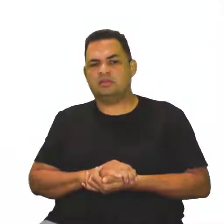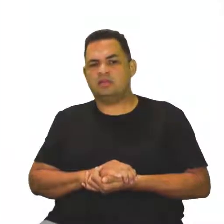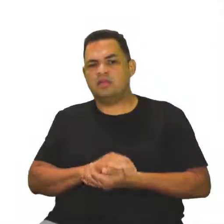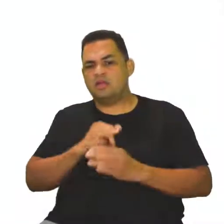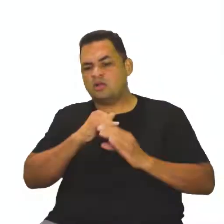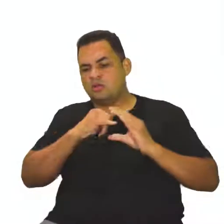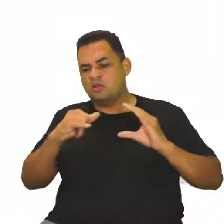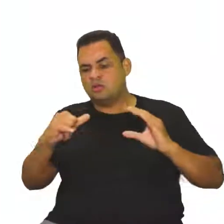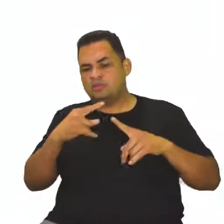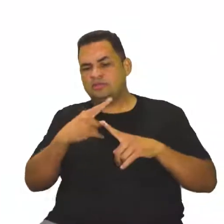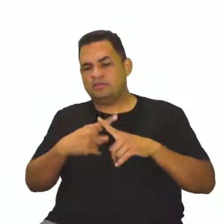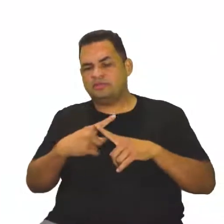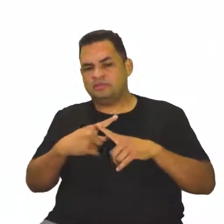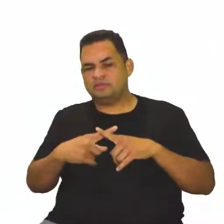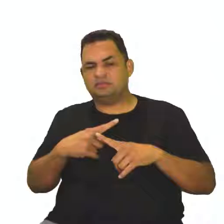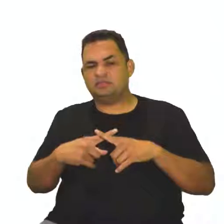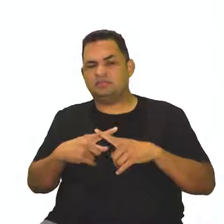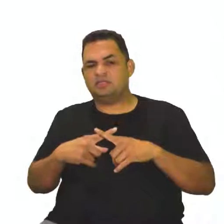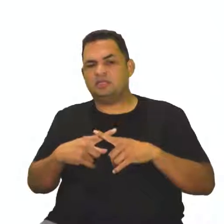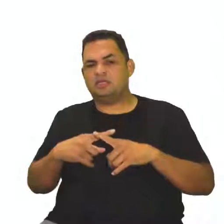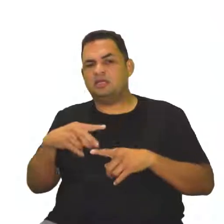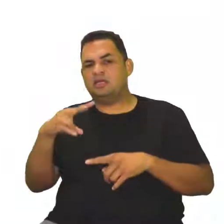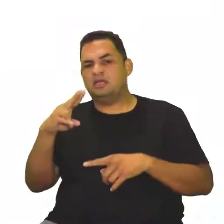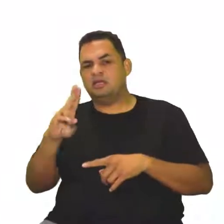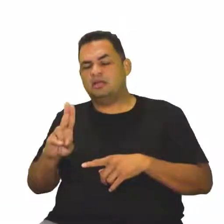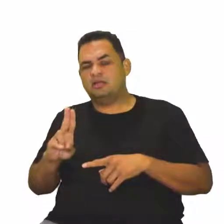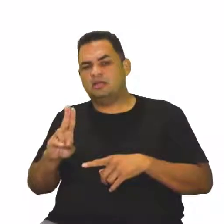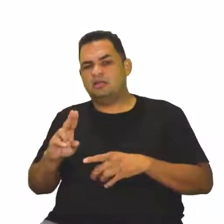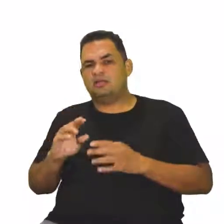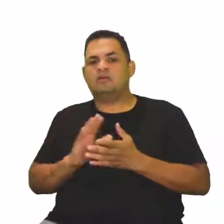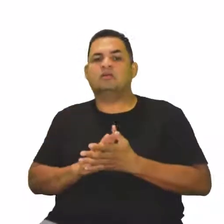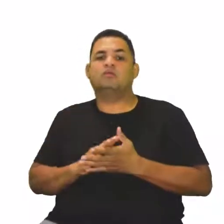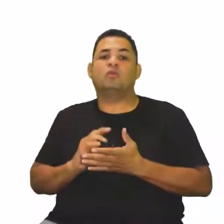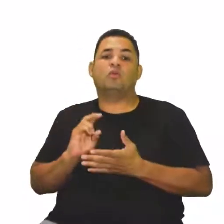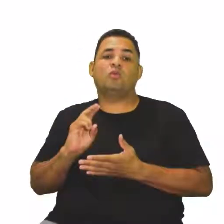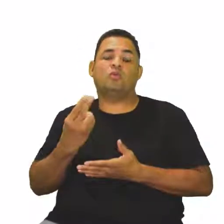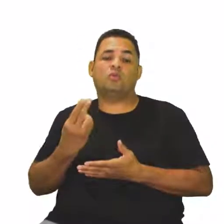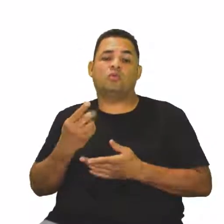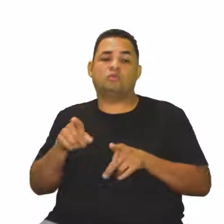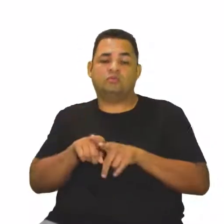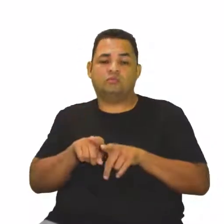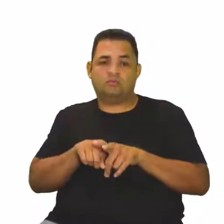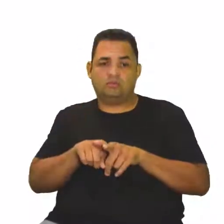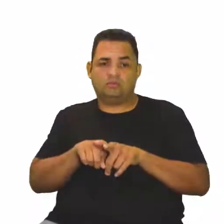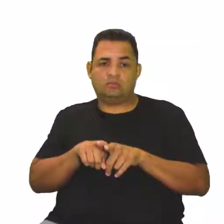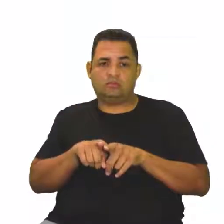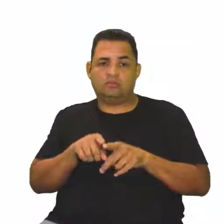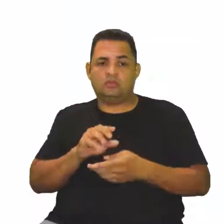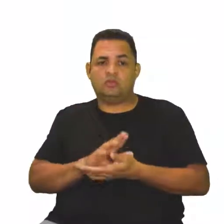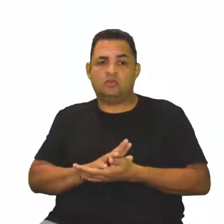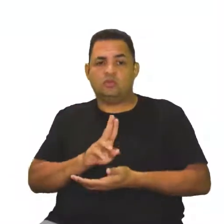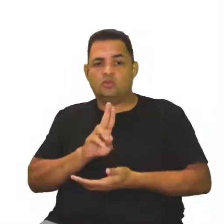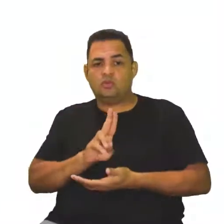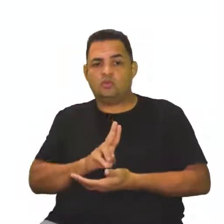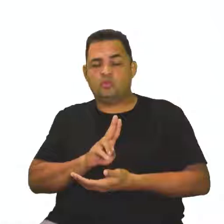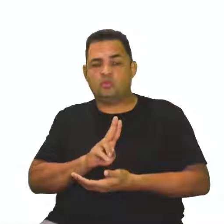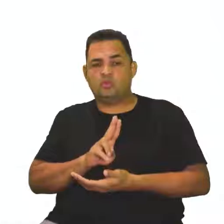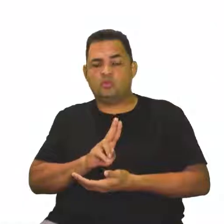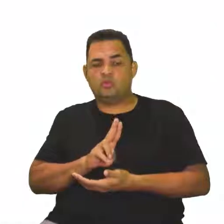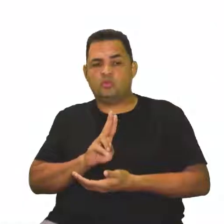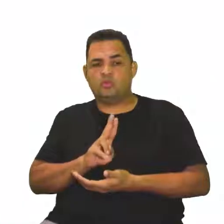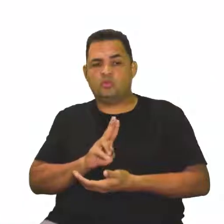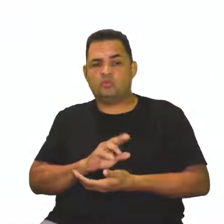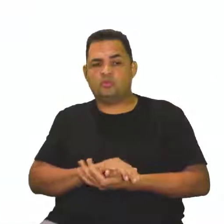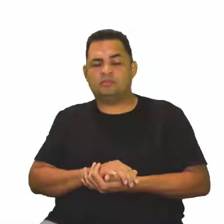vezes a tensão, tá bom? Ou também, olha só, lembrando aqui que o U faz o quê? Deixa eu colocar de outra corzinha, depois